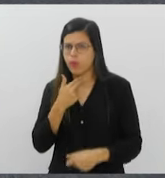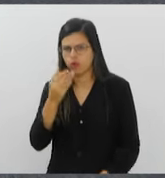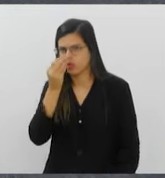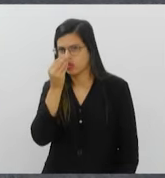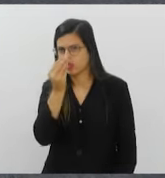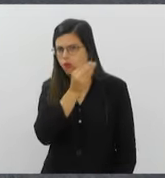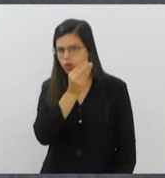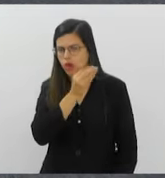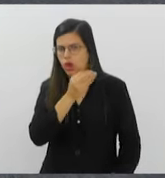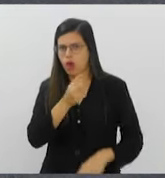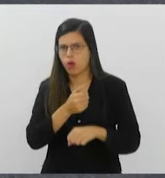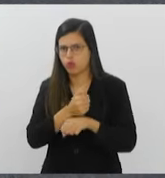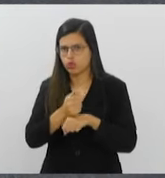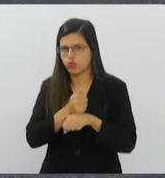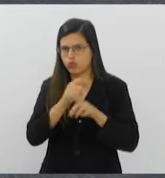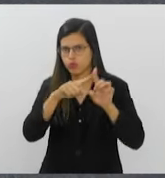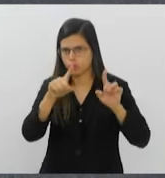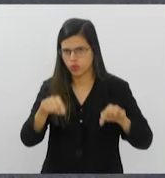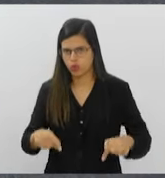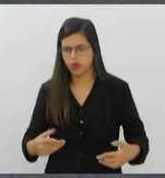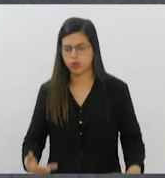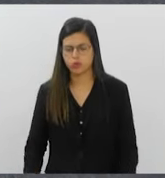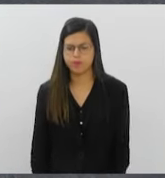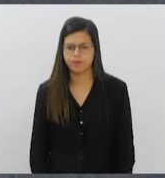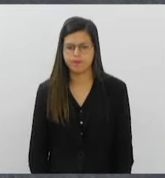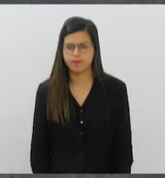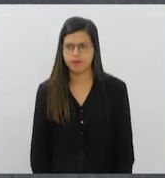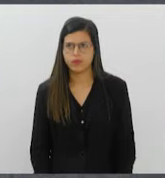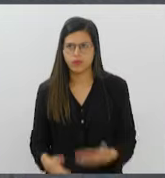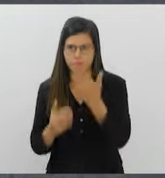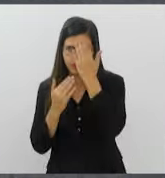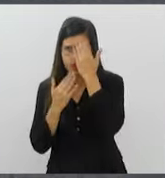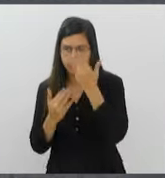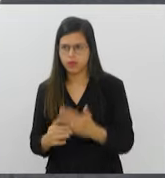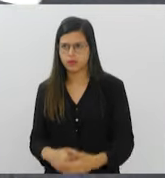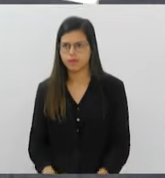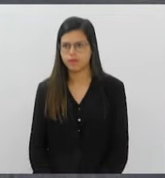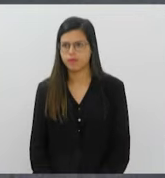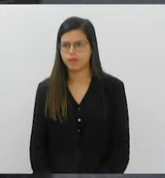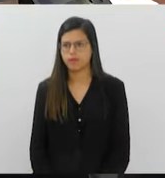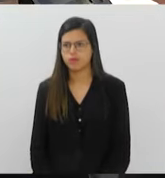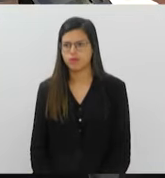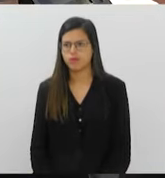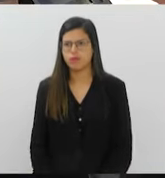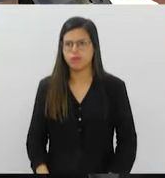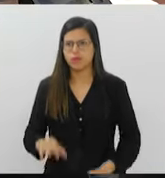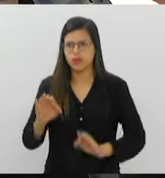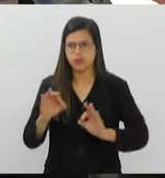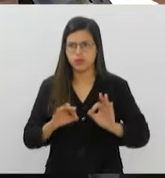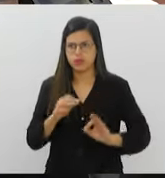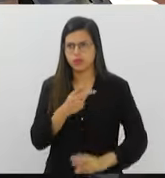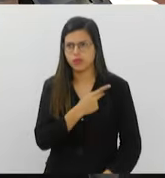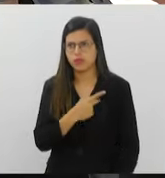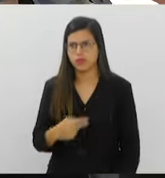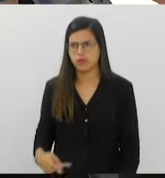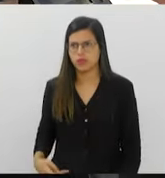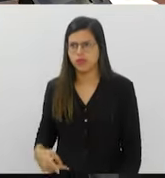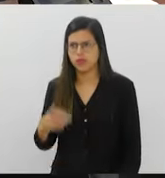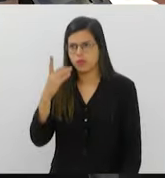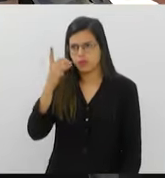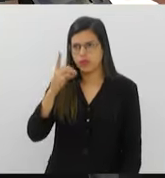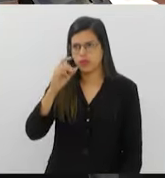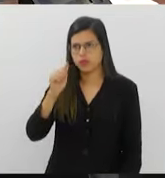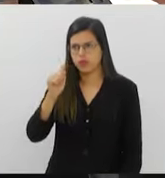servidores, não pode deixar de valorizar os seus servidores. Muito obrigada. Pela ordem, presidente. Deputado Alan Lopes,